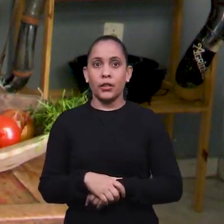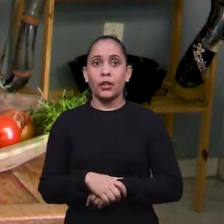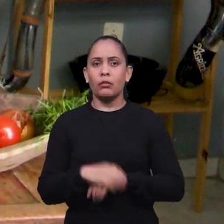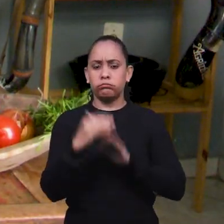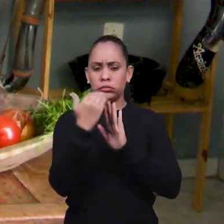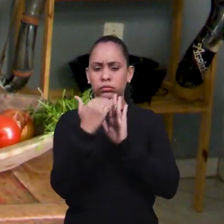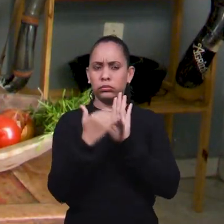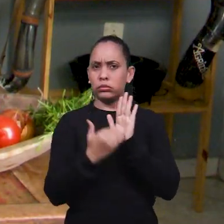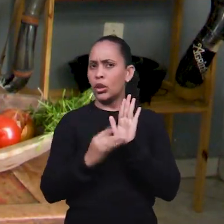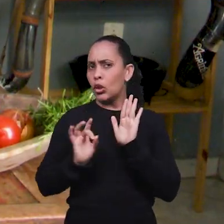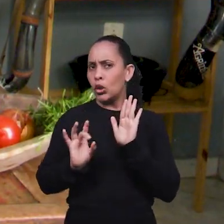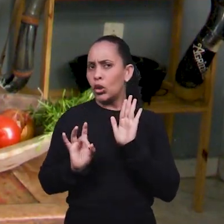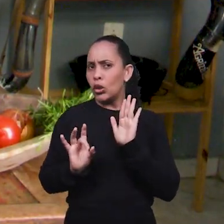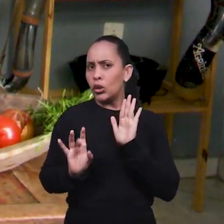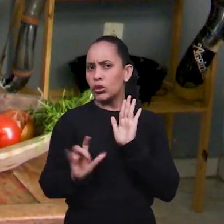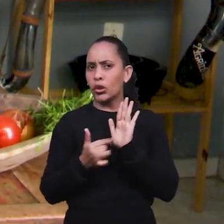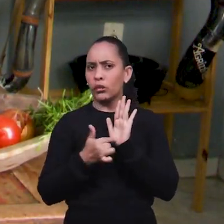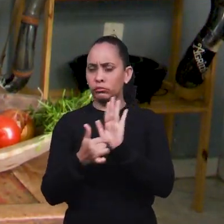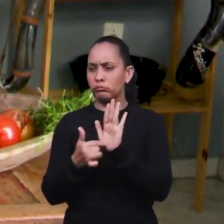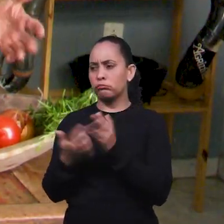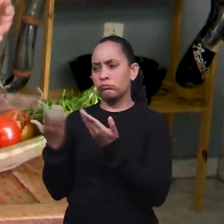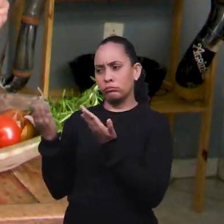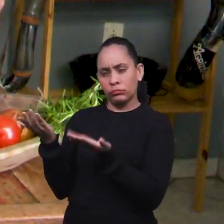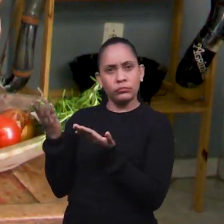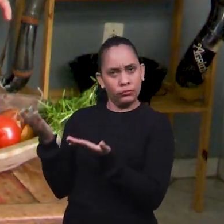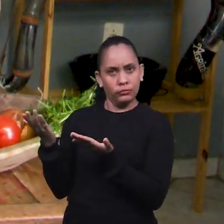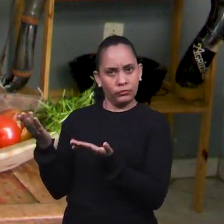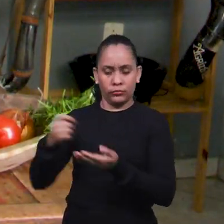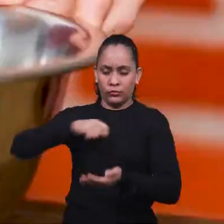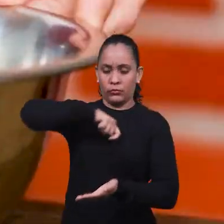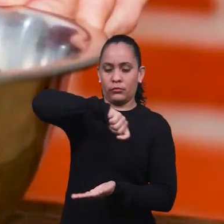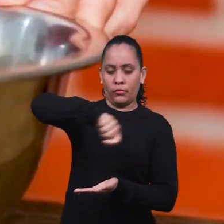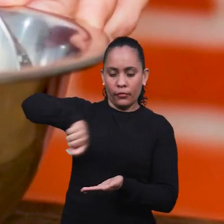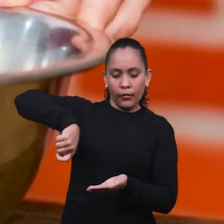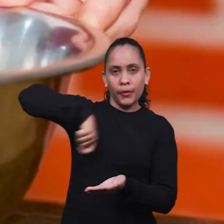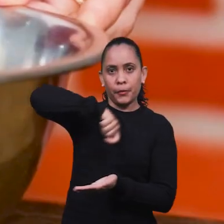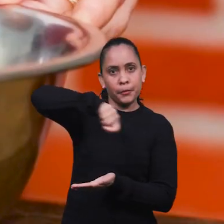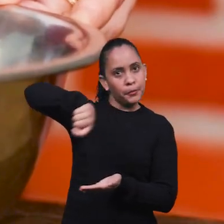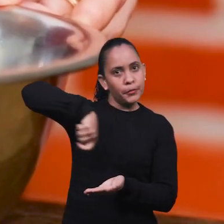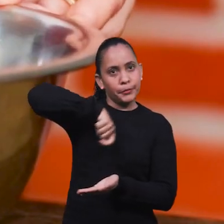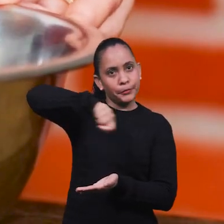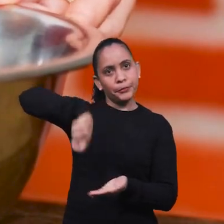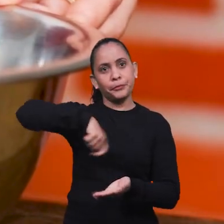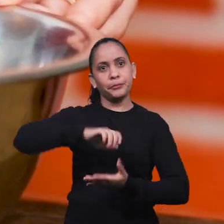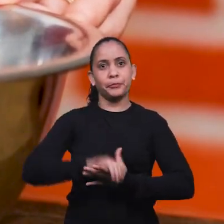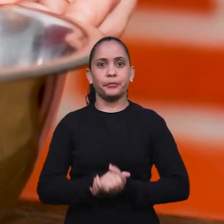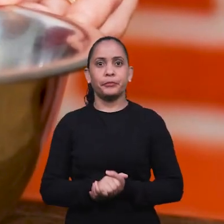Fora o trigo, são só esses ingredientes. Dá uma misturadinha aqui.